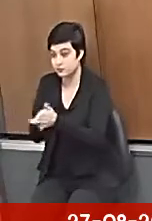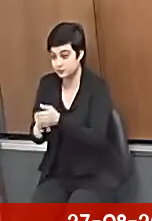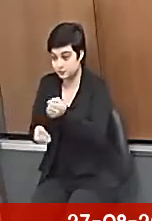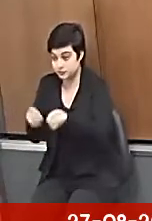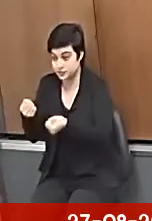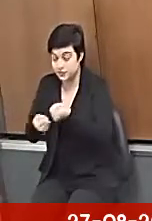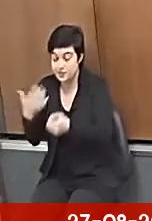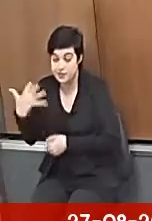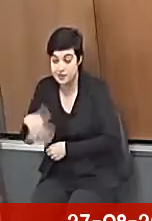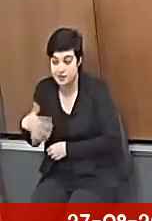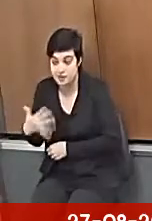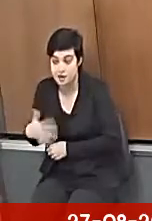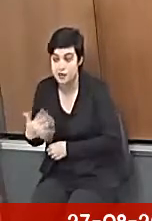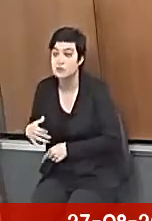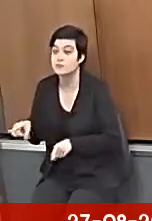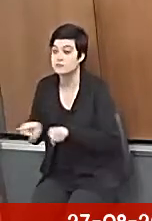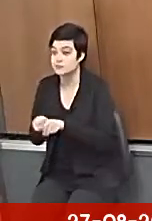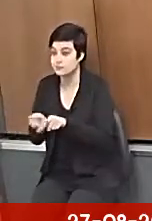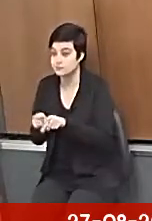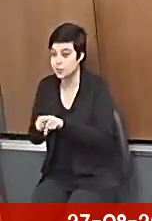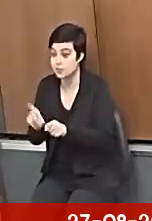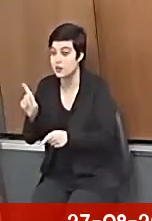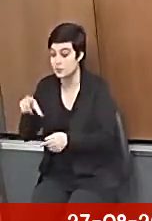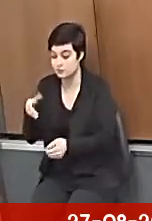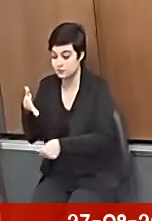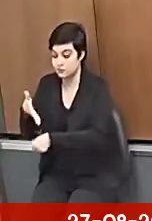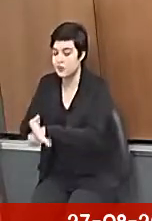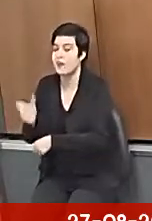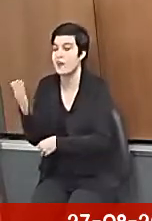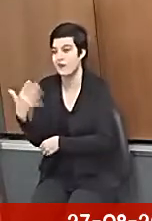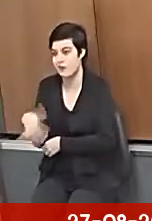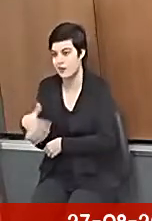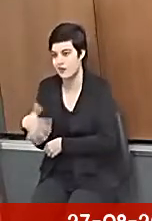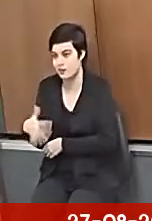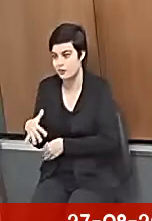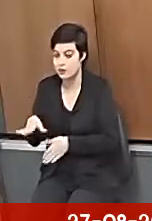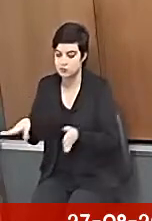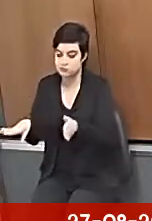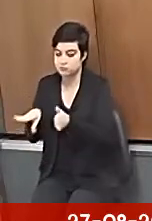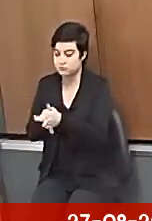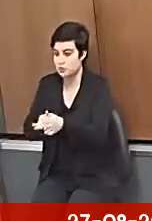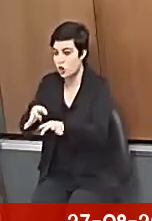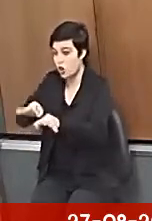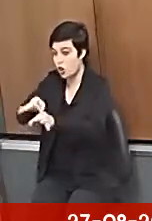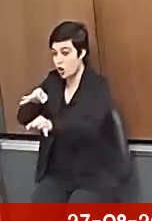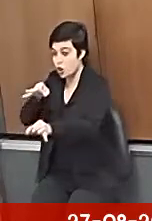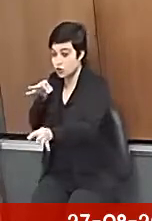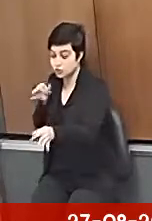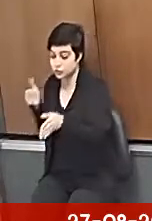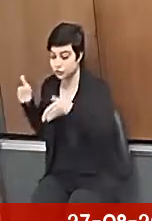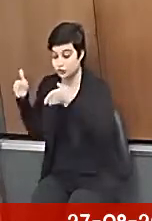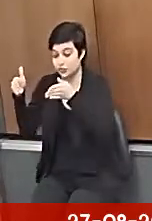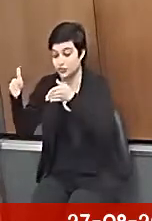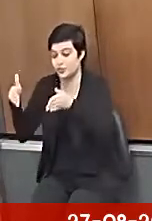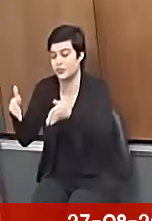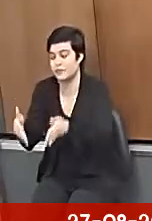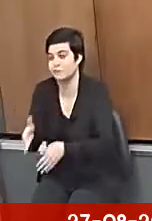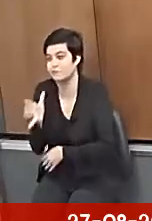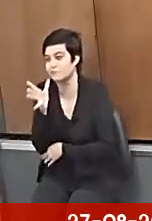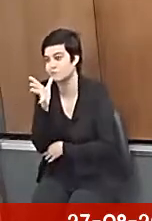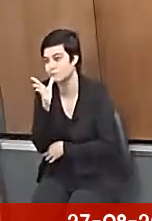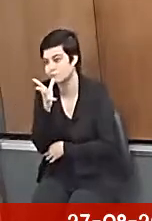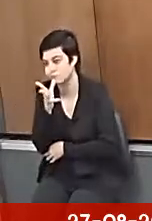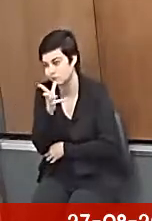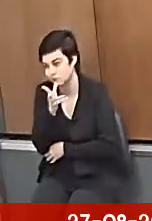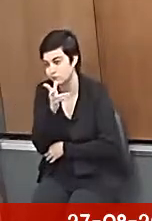graça ingresso é muito caro então acaba eles estacionaram um pouco mais longe de tag chega ao estádio é muito difícil além